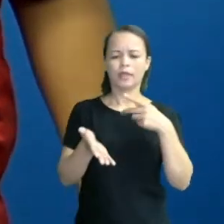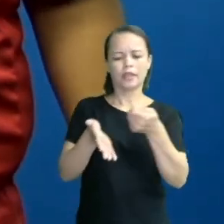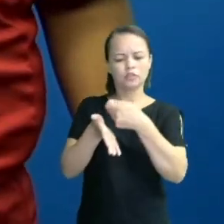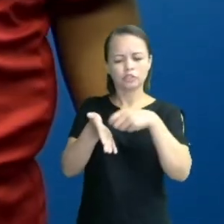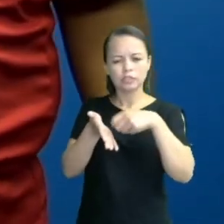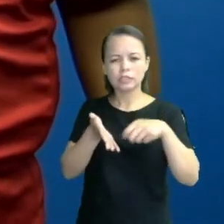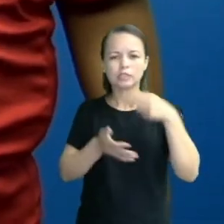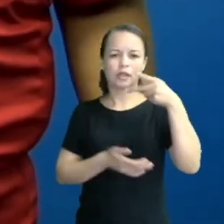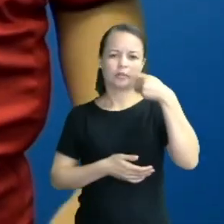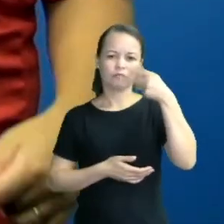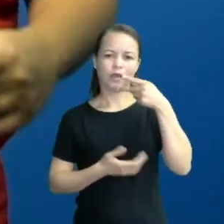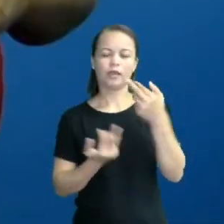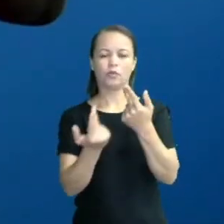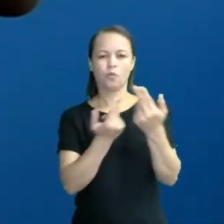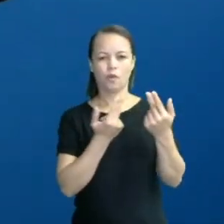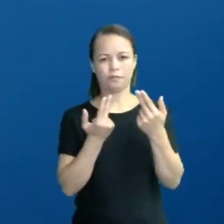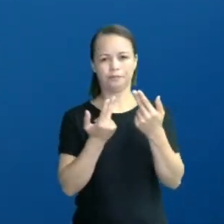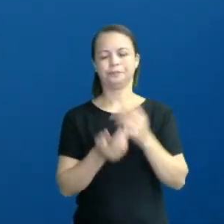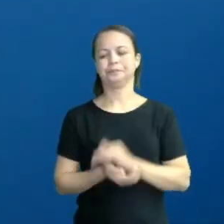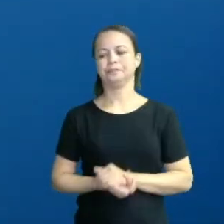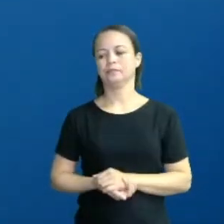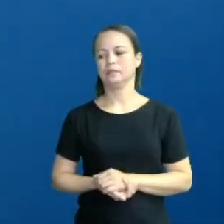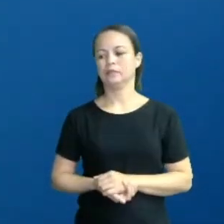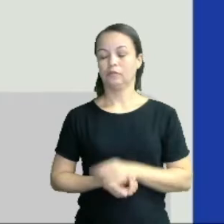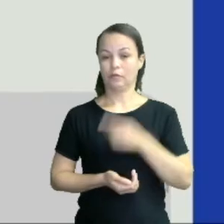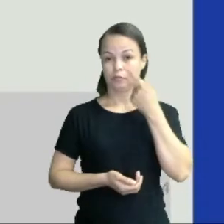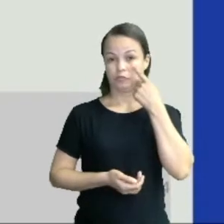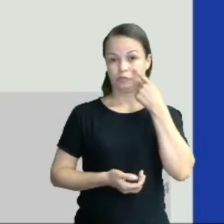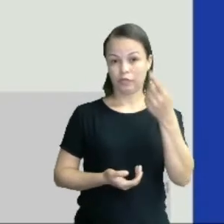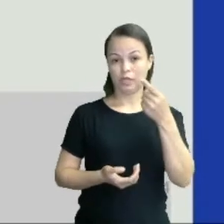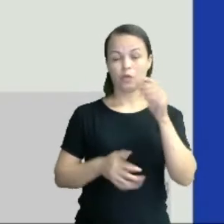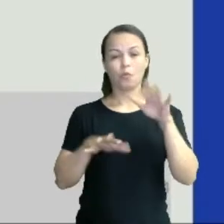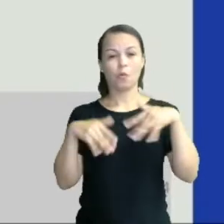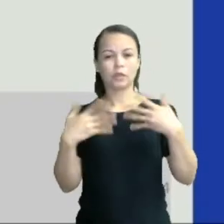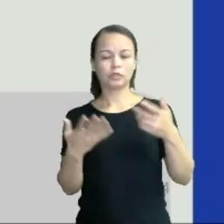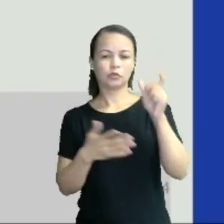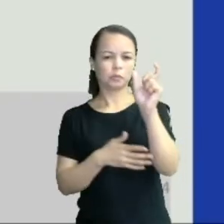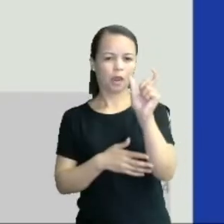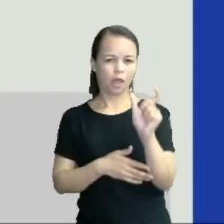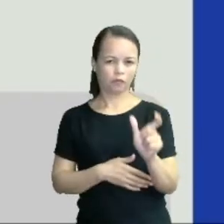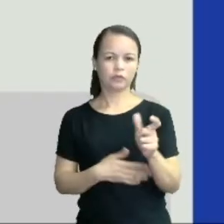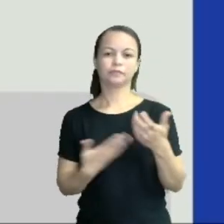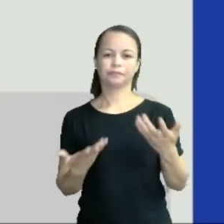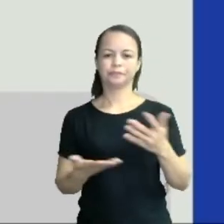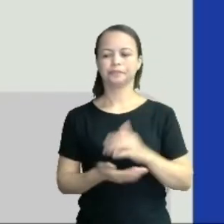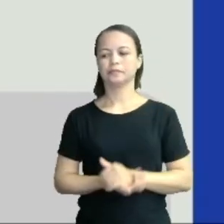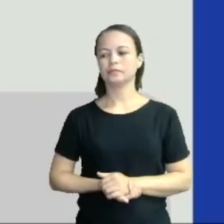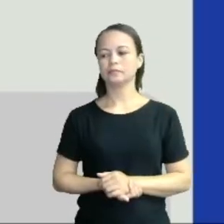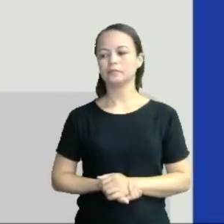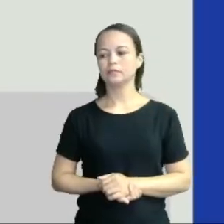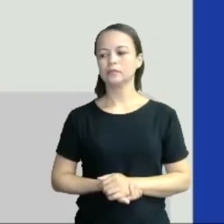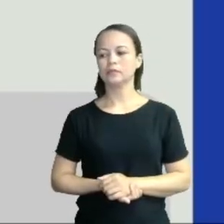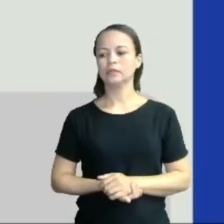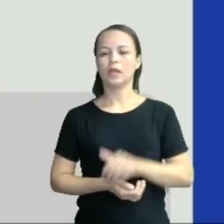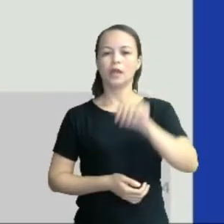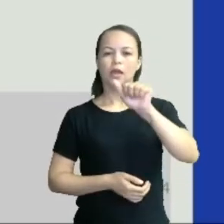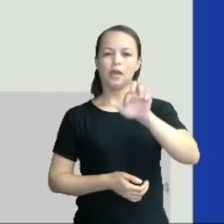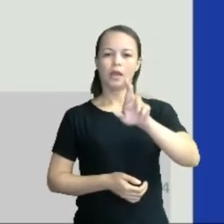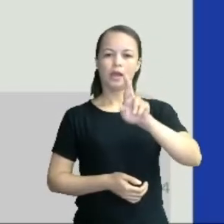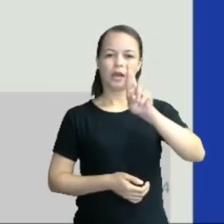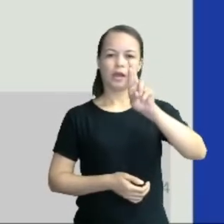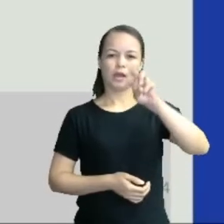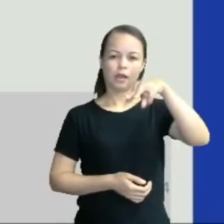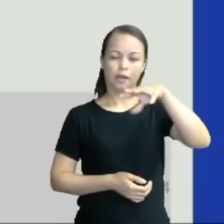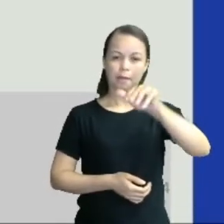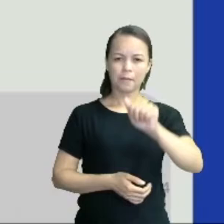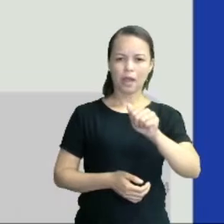iguais. Vamos ver que palavras são essas, esses homônimos perfeitos? Arma,